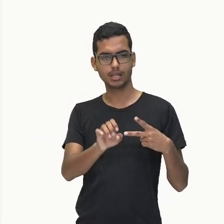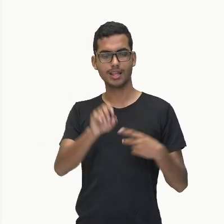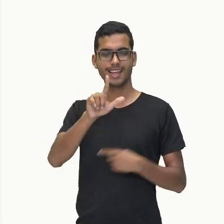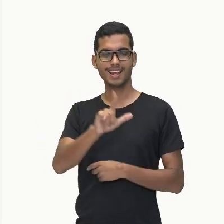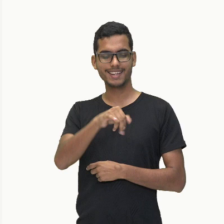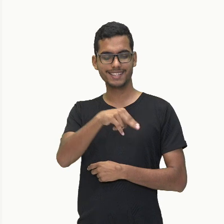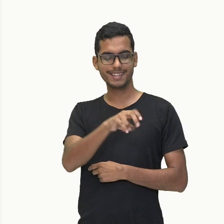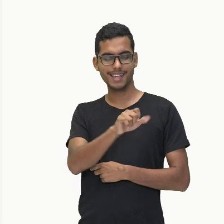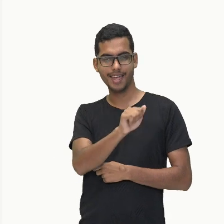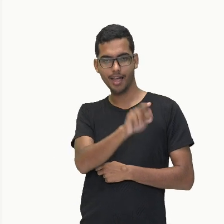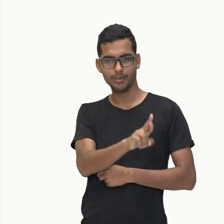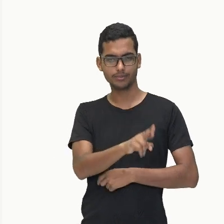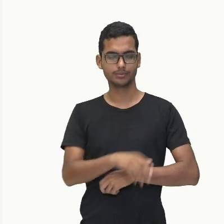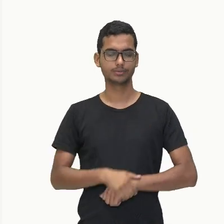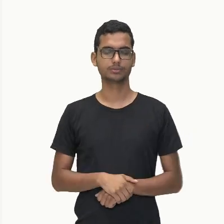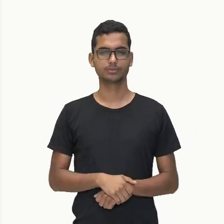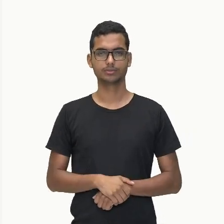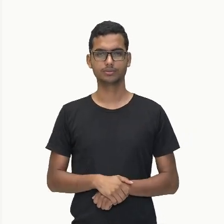linear.